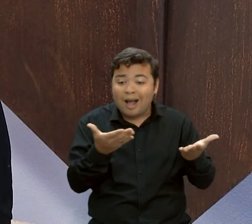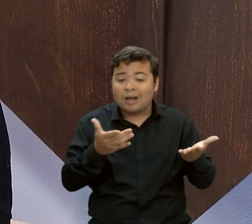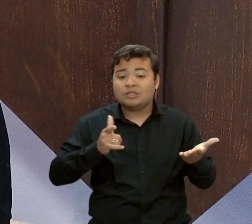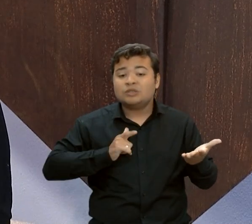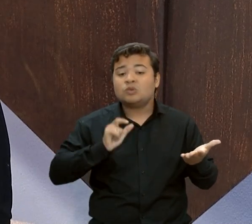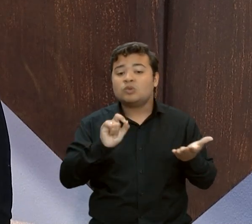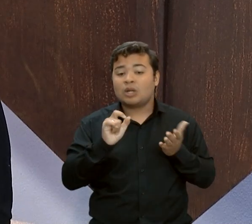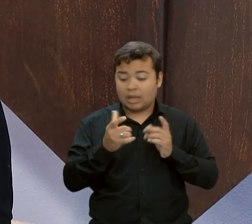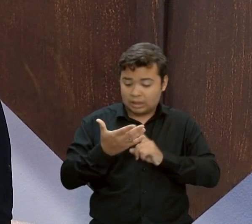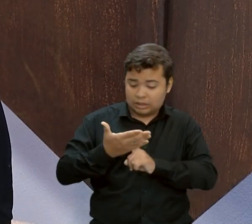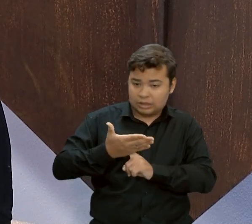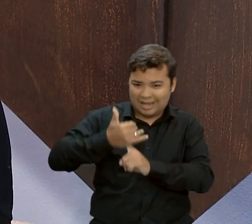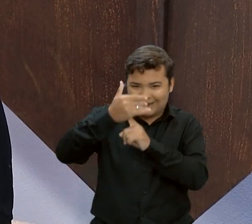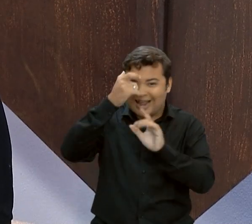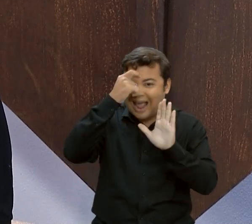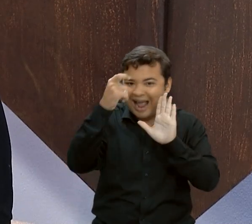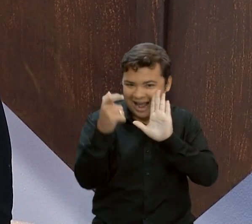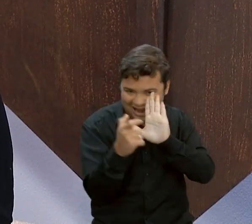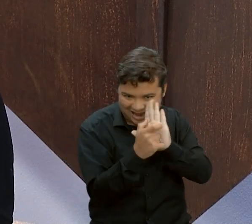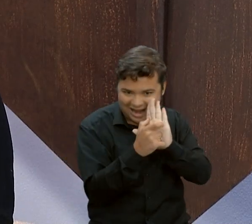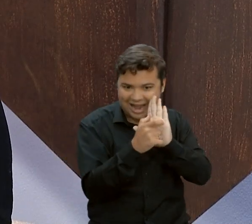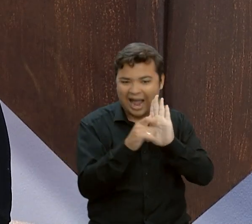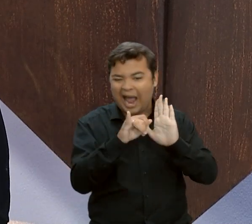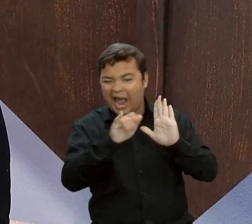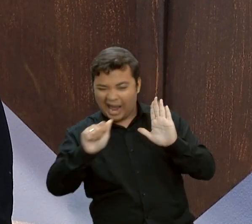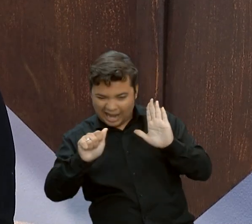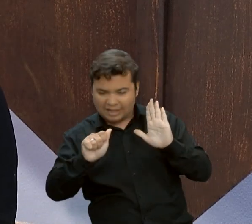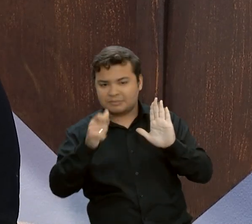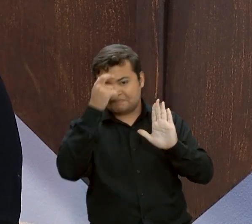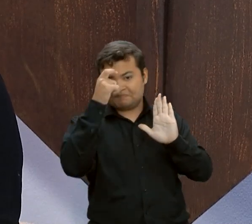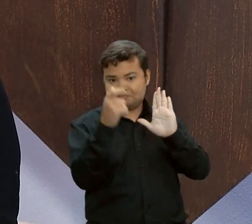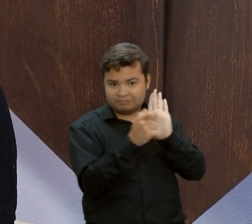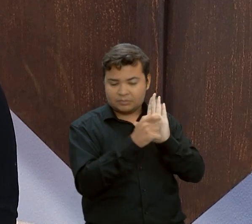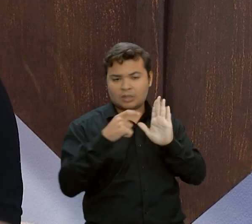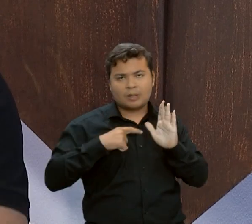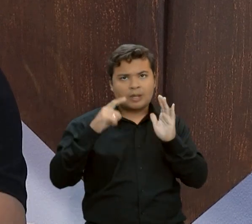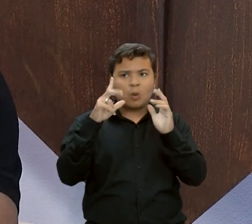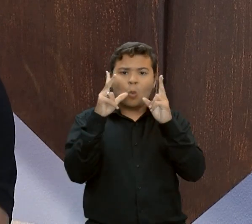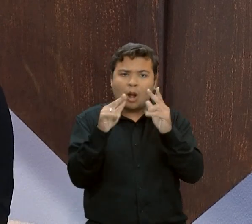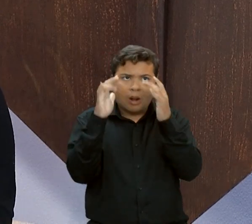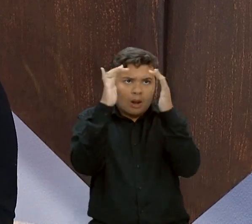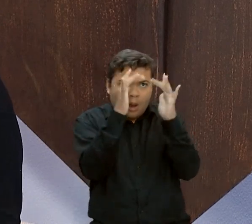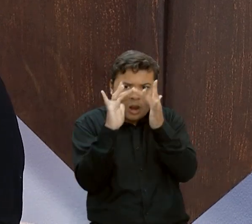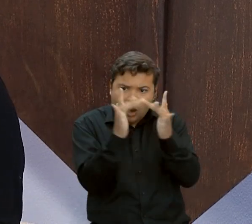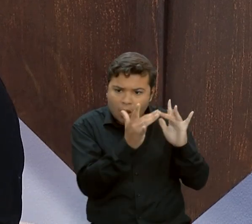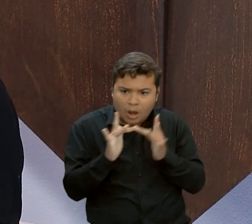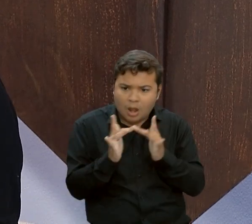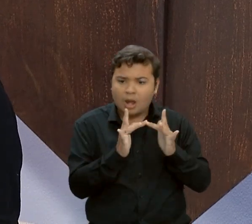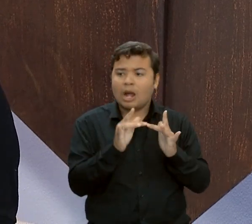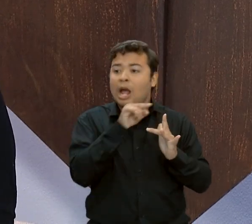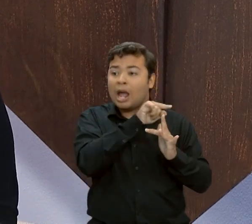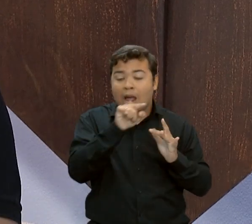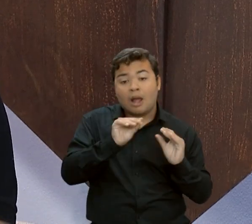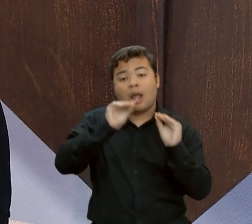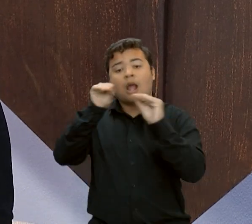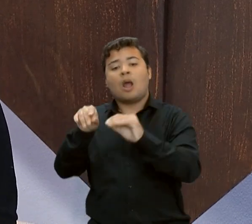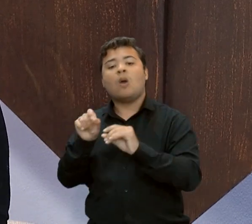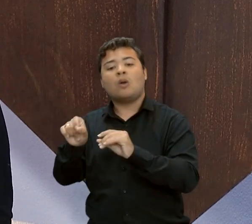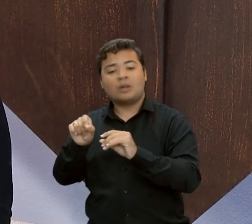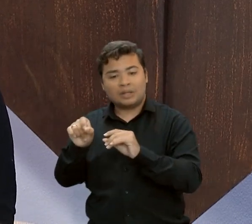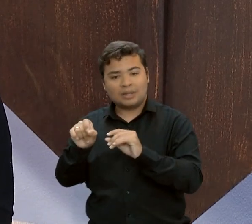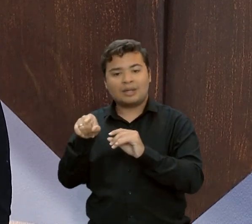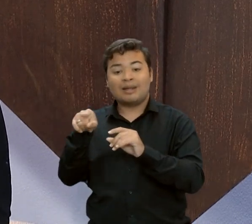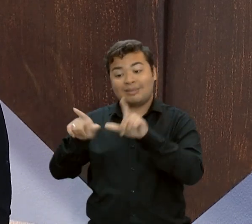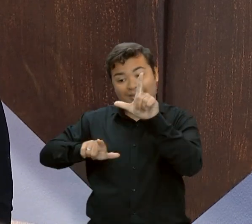as tecnologias de inteligência artificial, dos algoritmos de redes neurais artificiais, para melhorar a cobertura do sinal da televisão, né? Então, assim, não